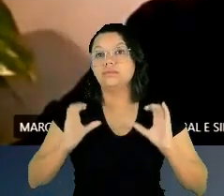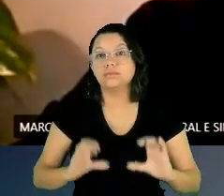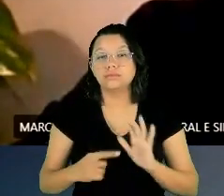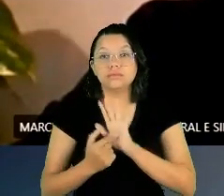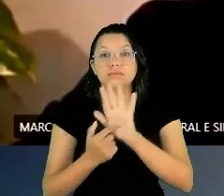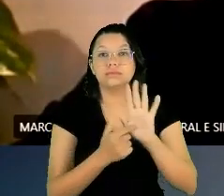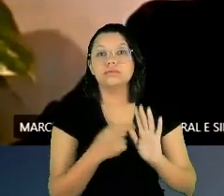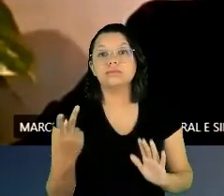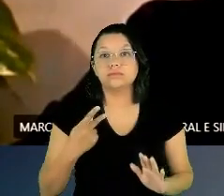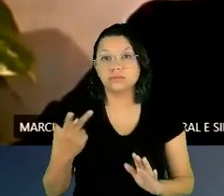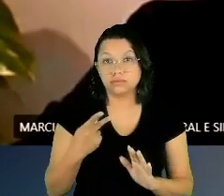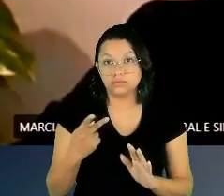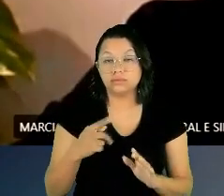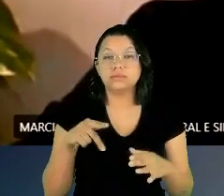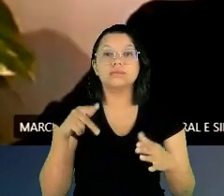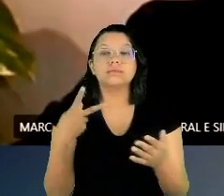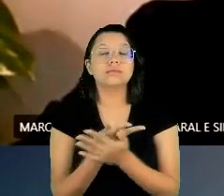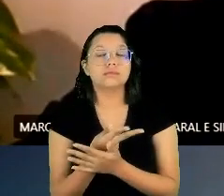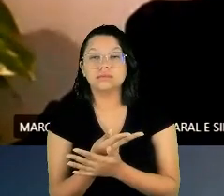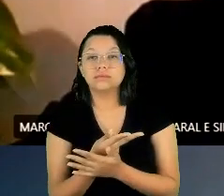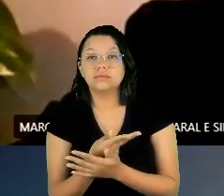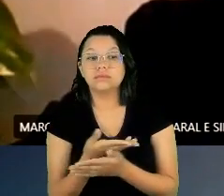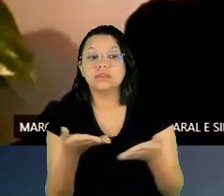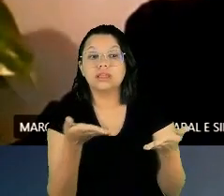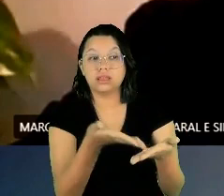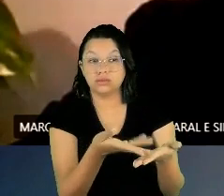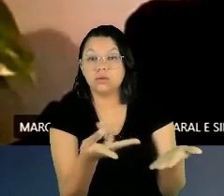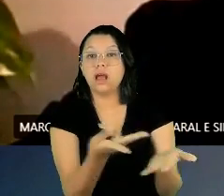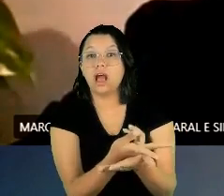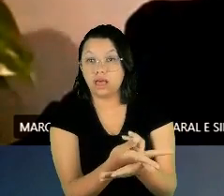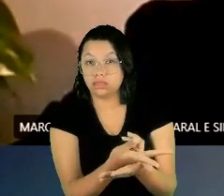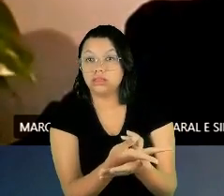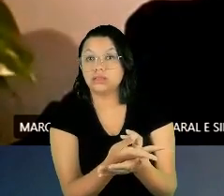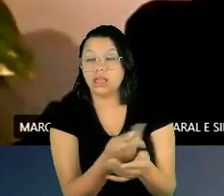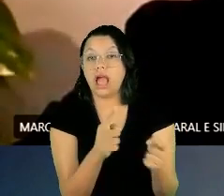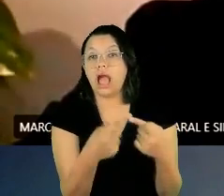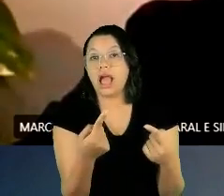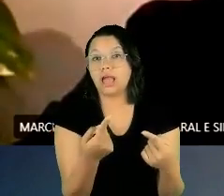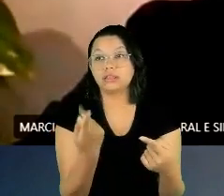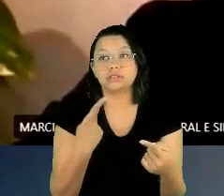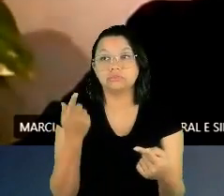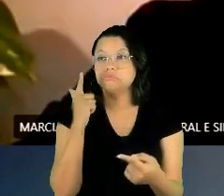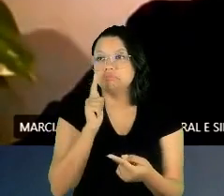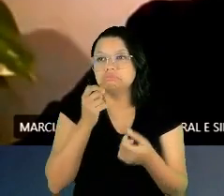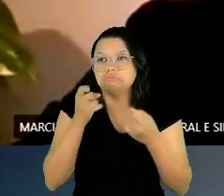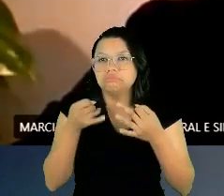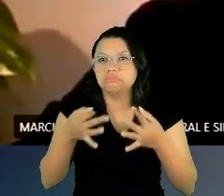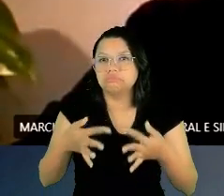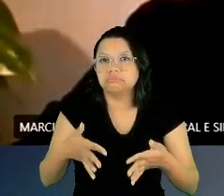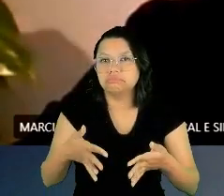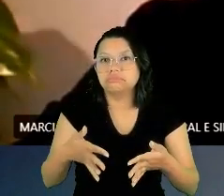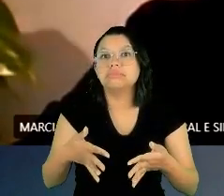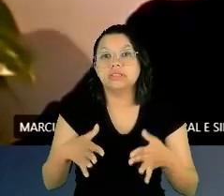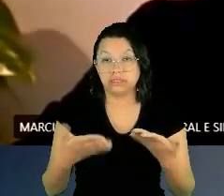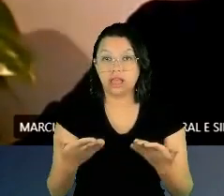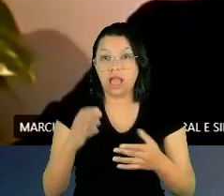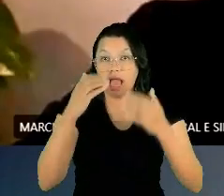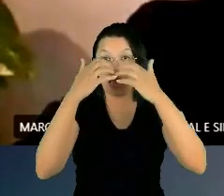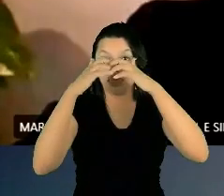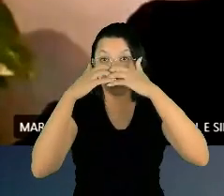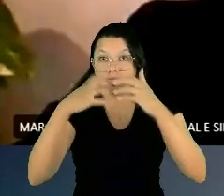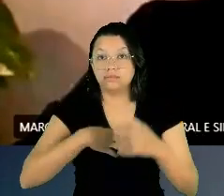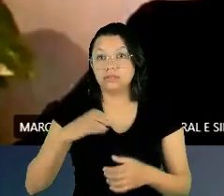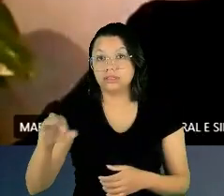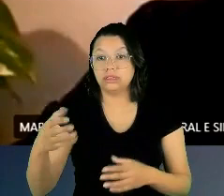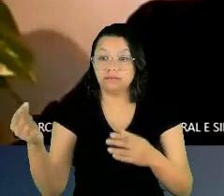estudos comportamentais mostraram para a gente o fenômeno, isso aqui acontece, mas a gente não consegue explicar. E